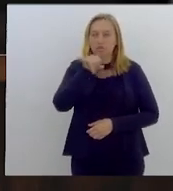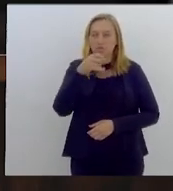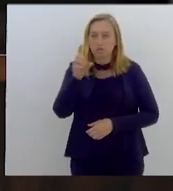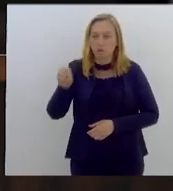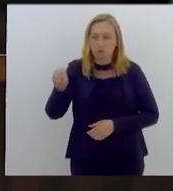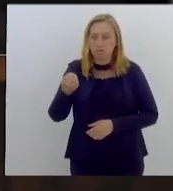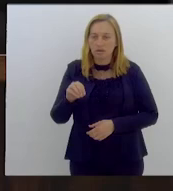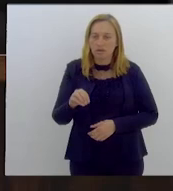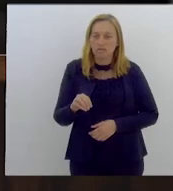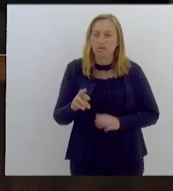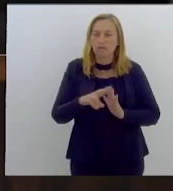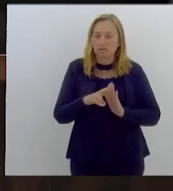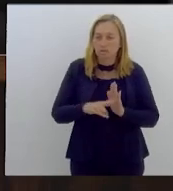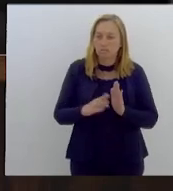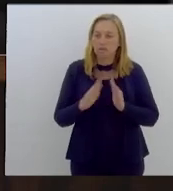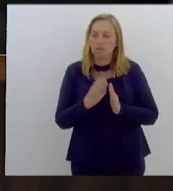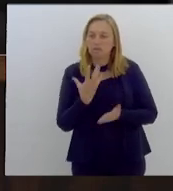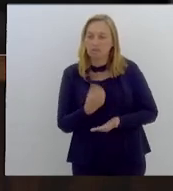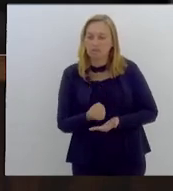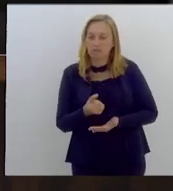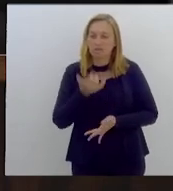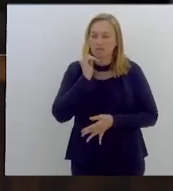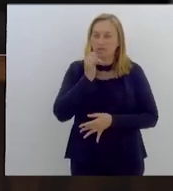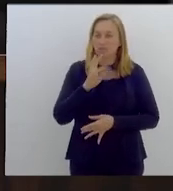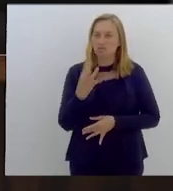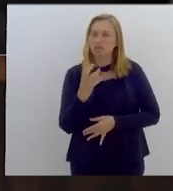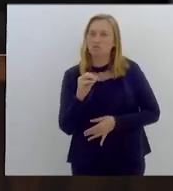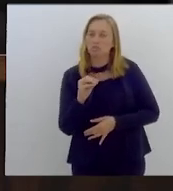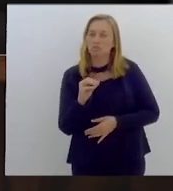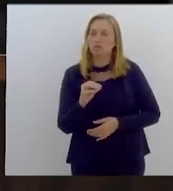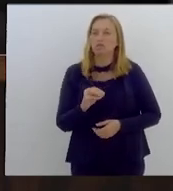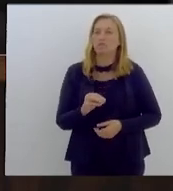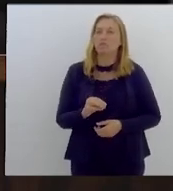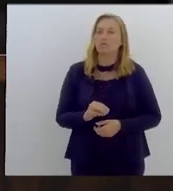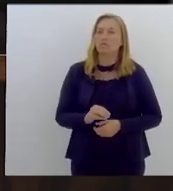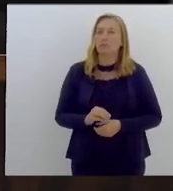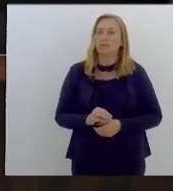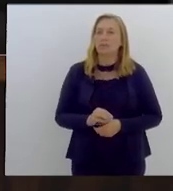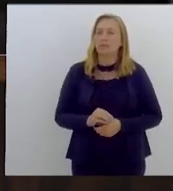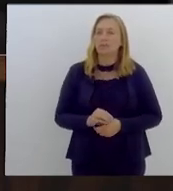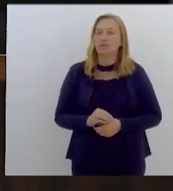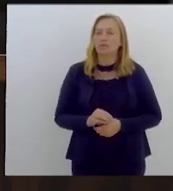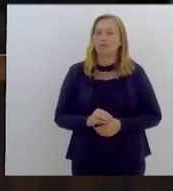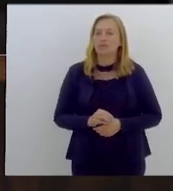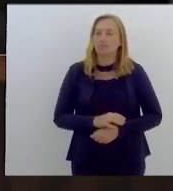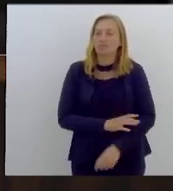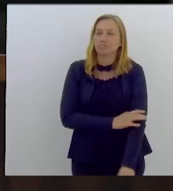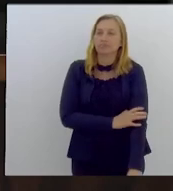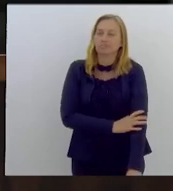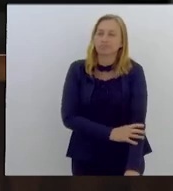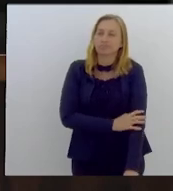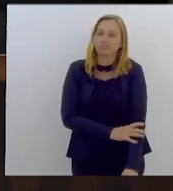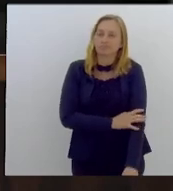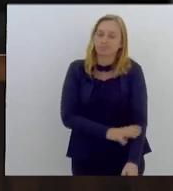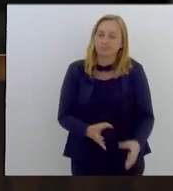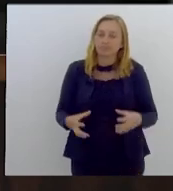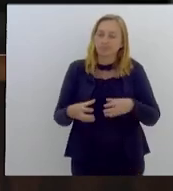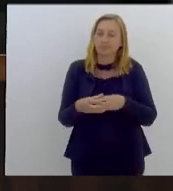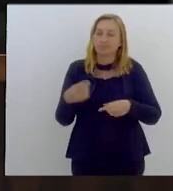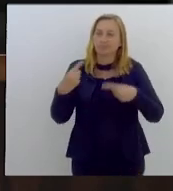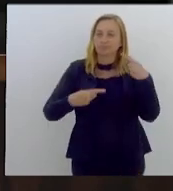Manhães Silva, parecido da Comissão de Normas, favorável, relator Tiago Pampulha. Em bloco,